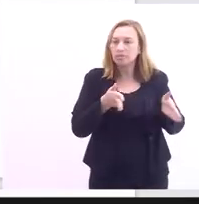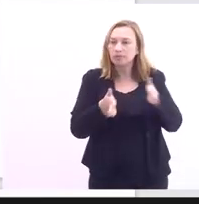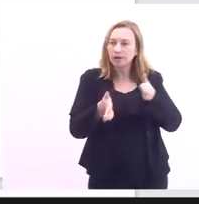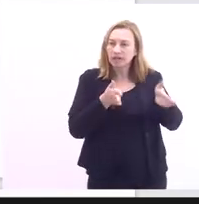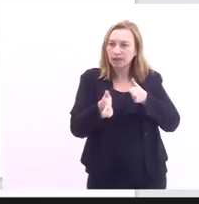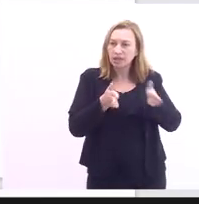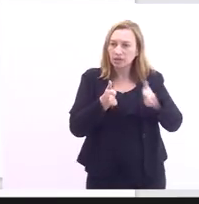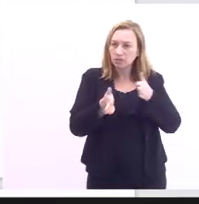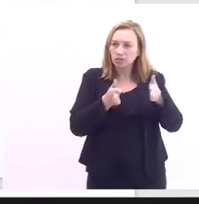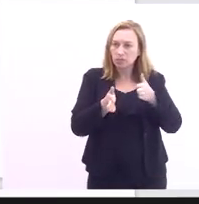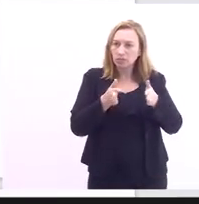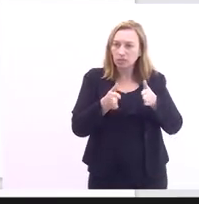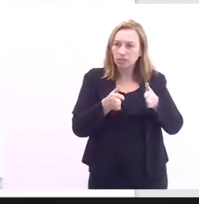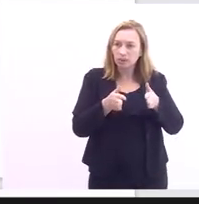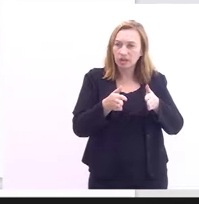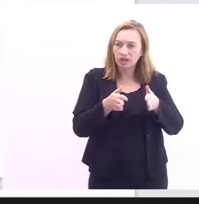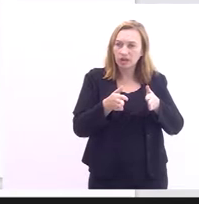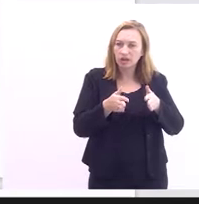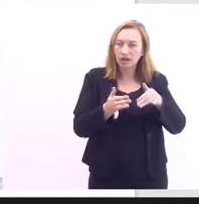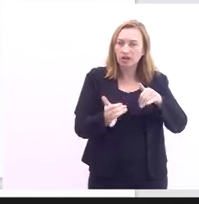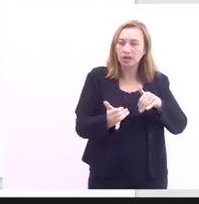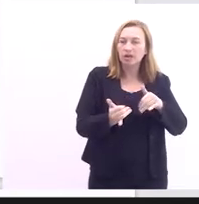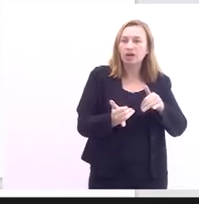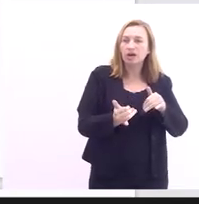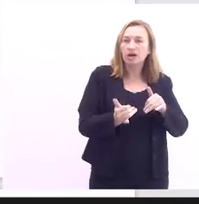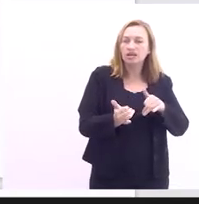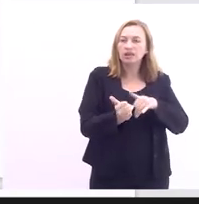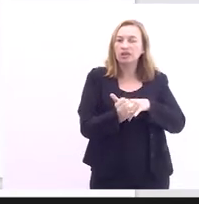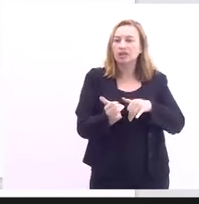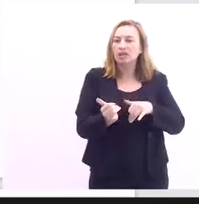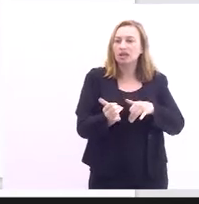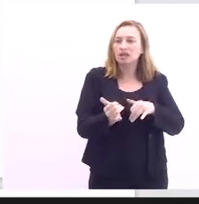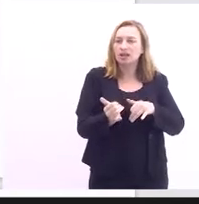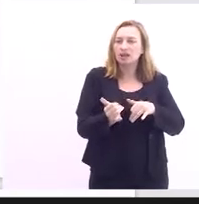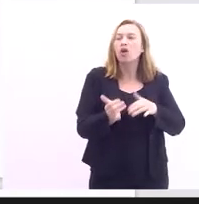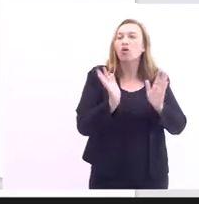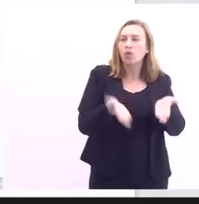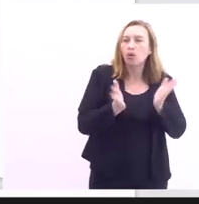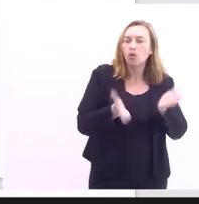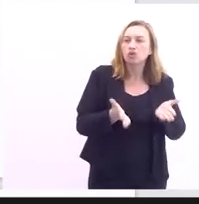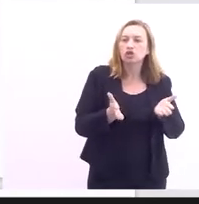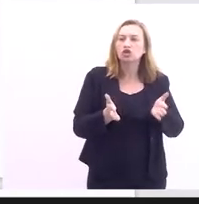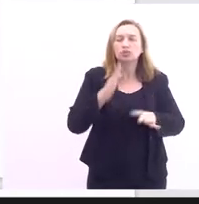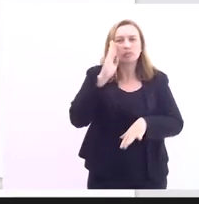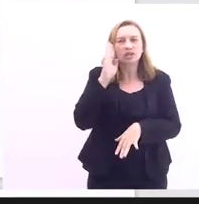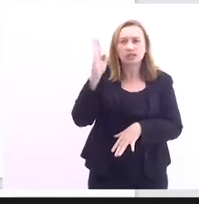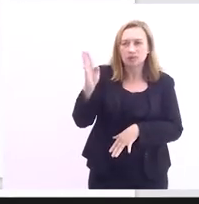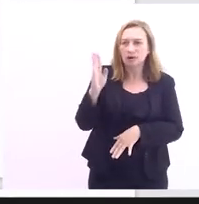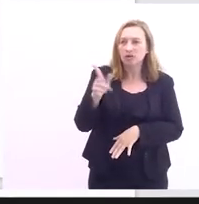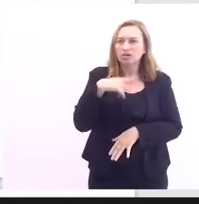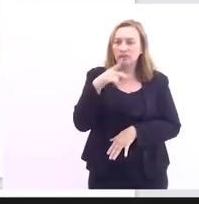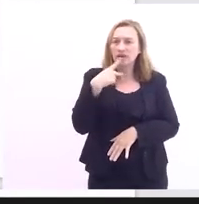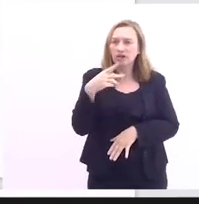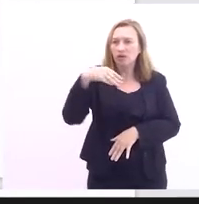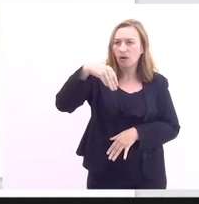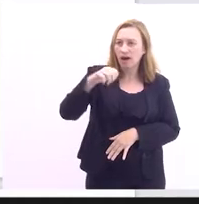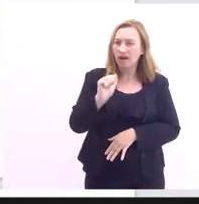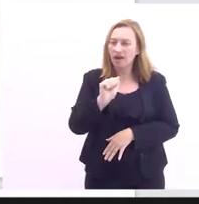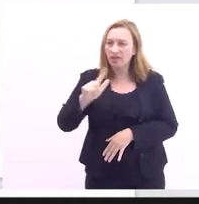aos consumidores, mas hoje o ponto específico que nós estamos tratando com a Enel